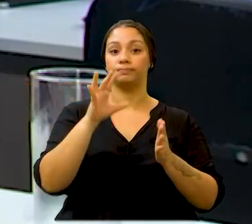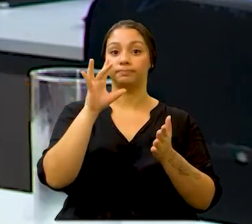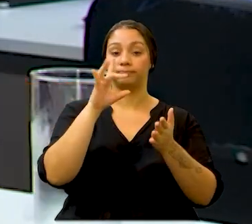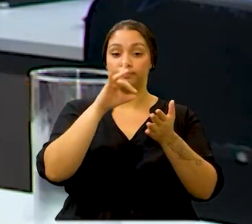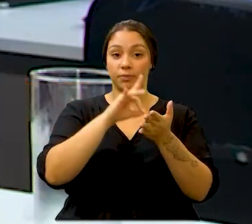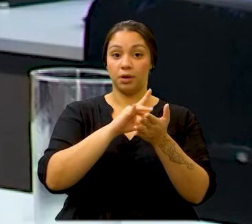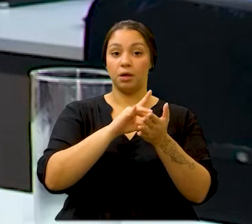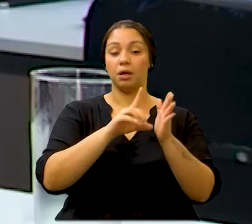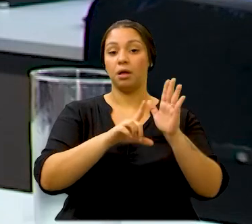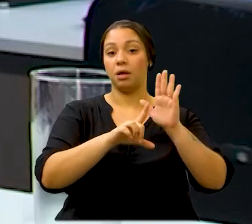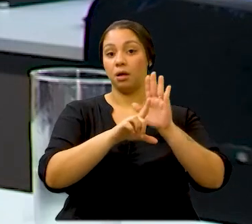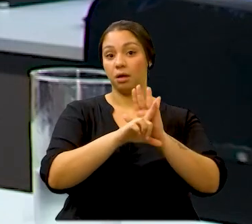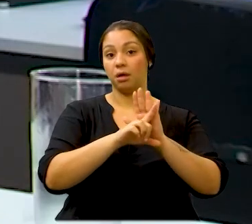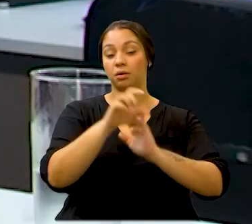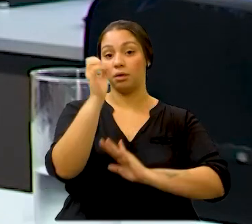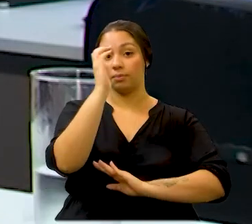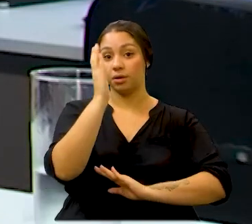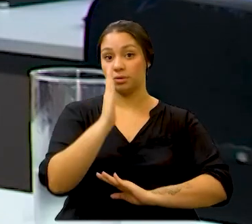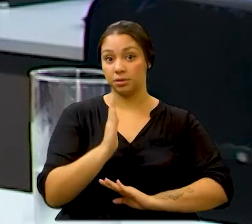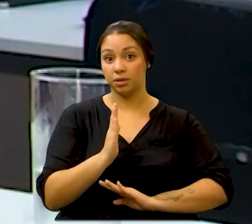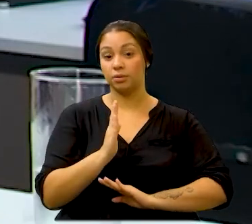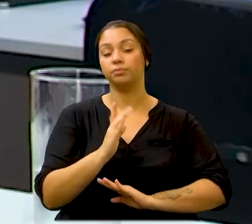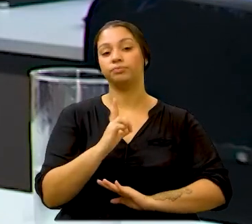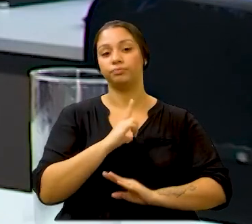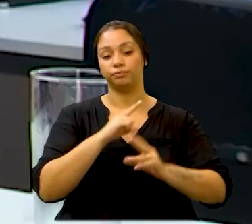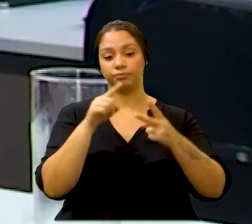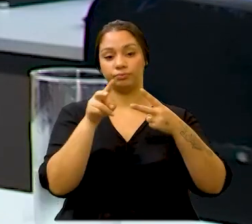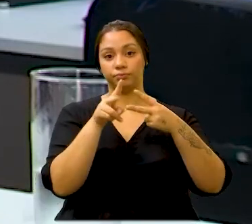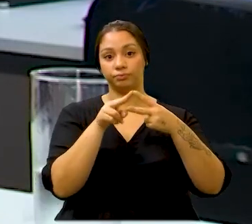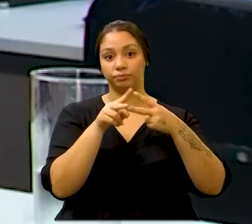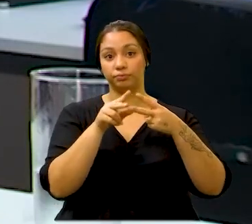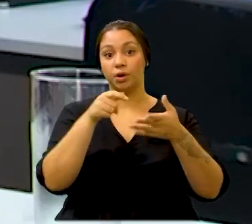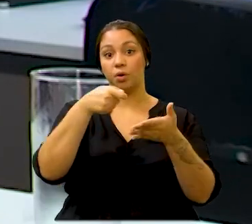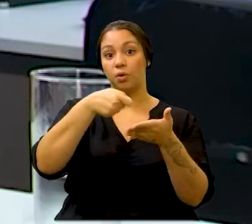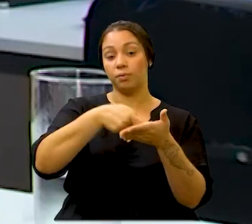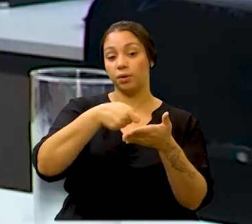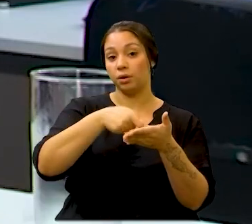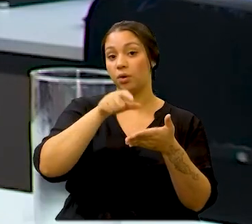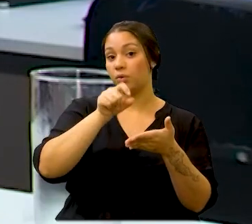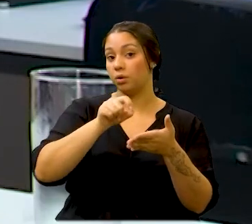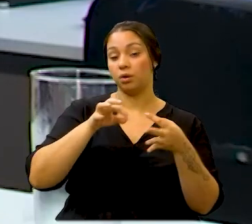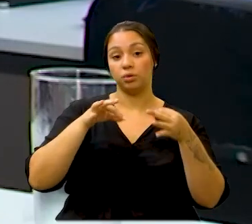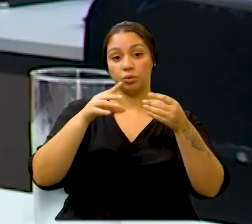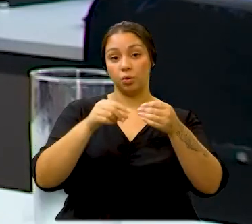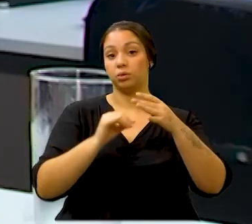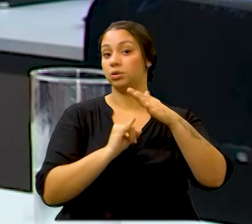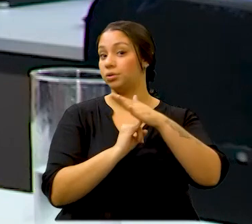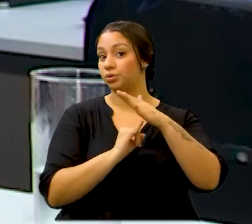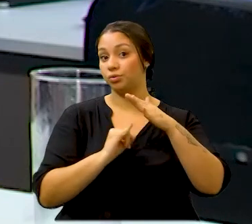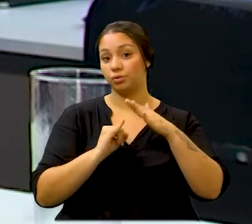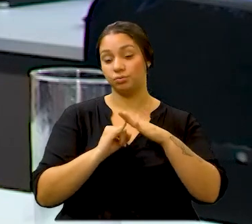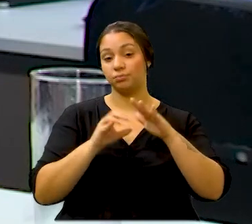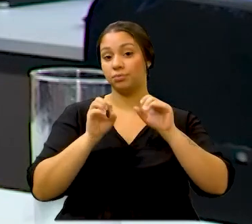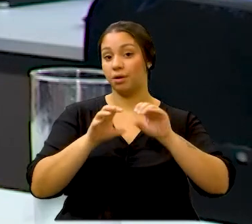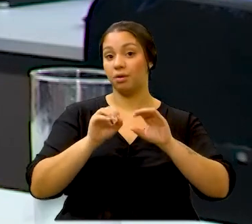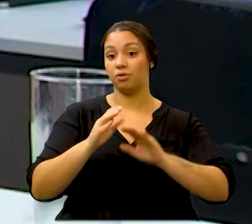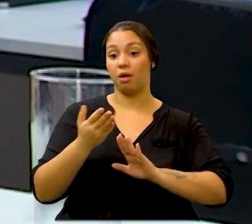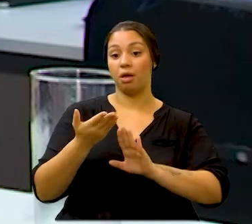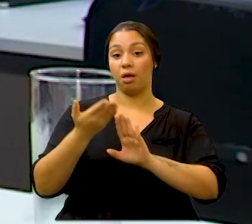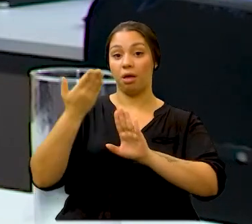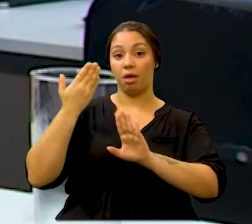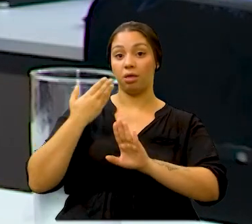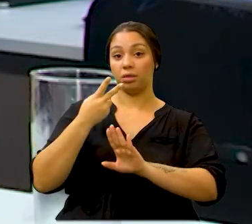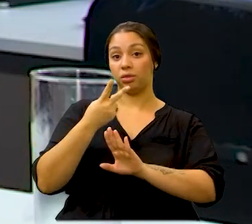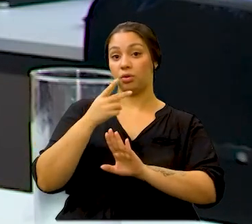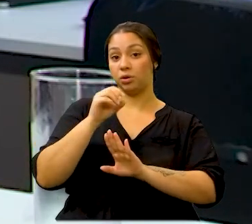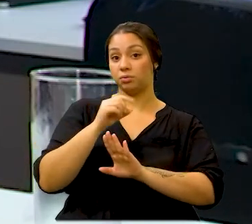Federal 10.639 e 11.645, que obriga todas as instituições de ensino, desde